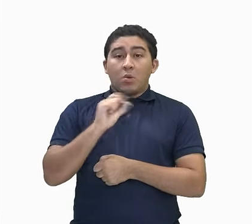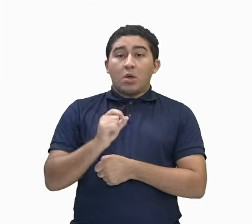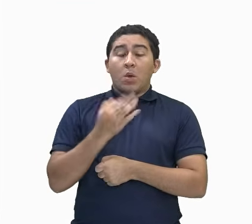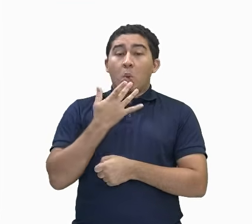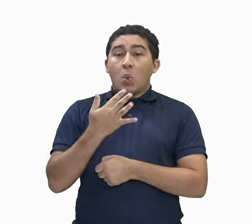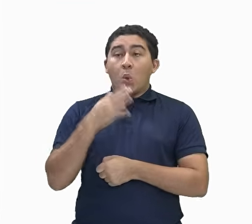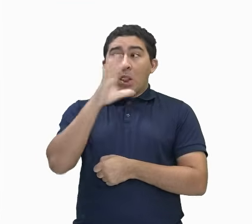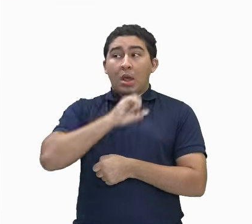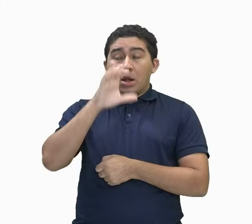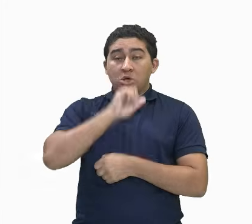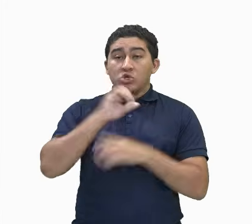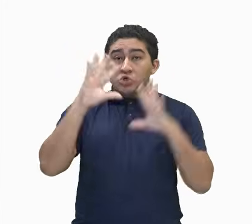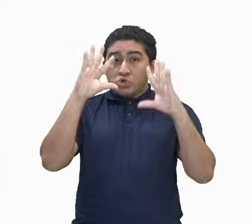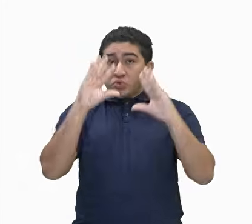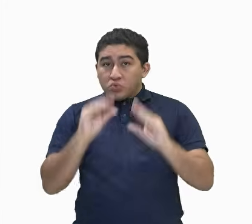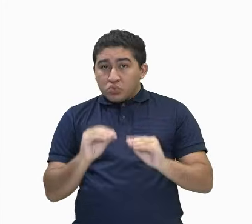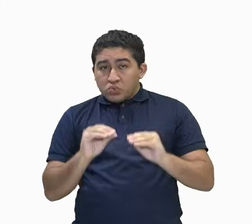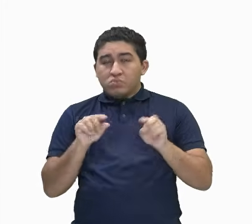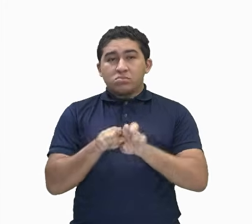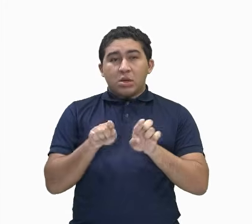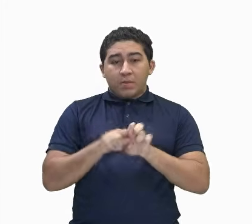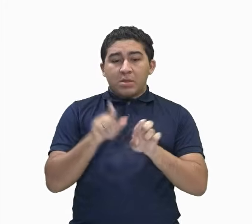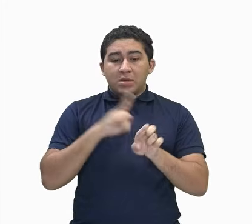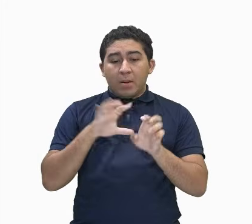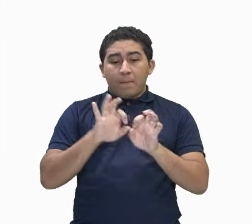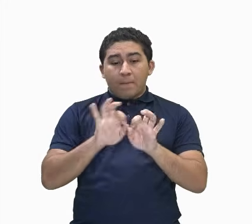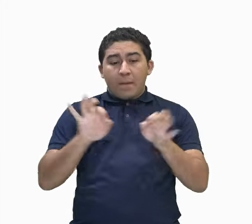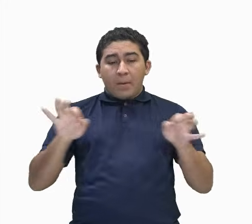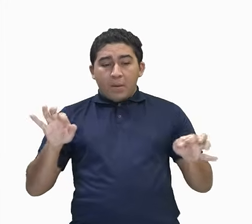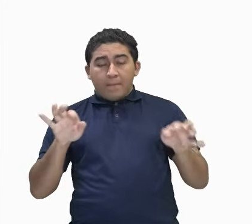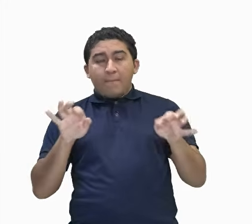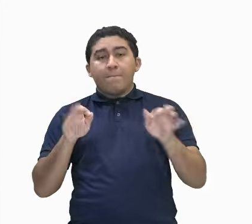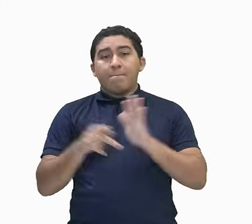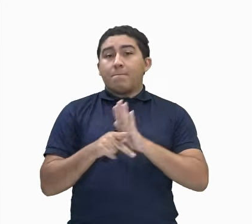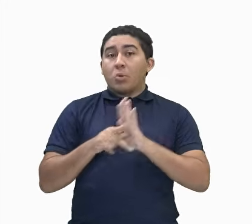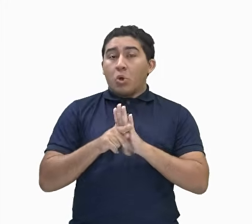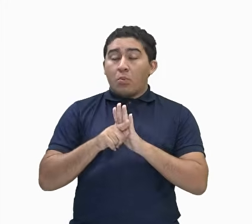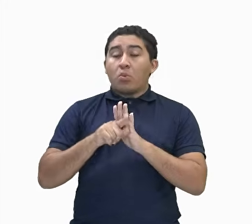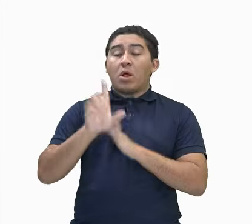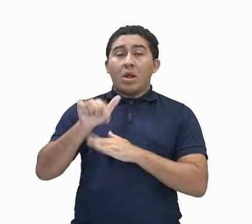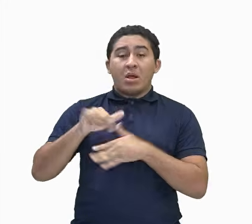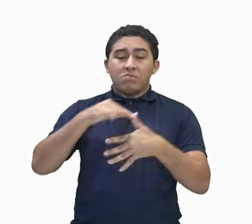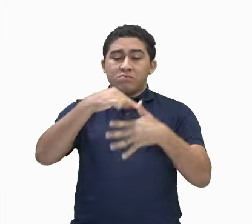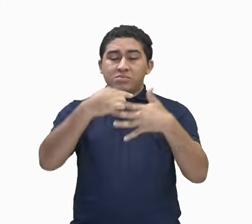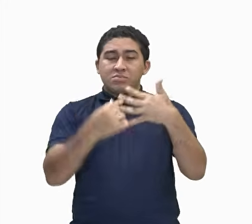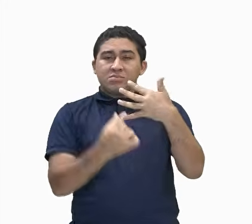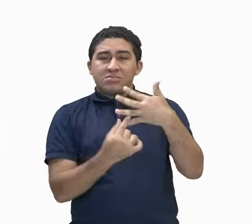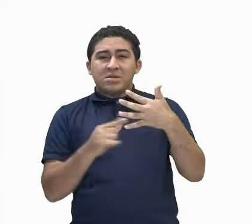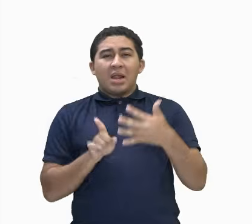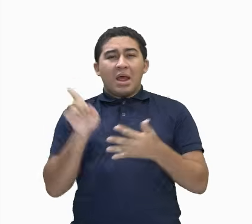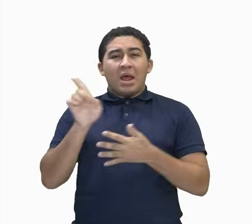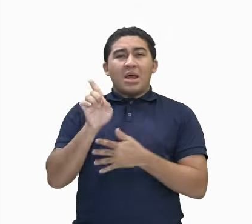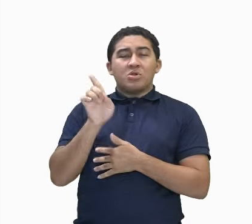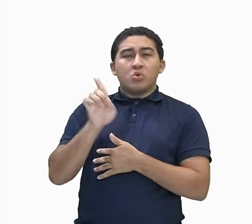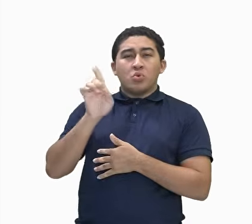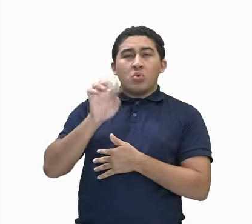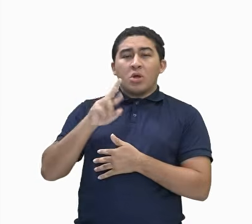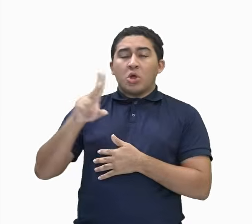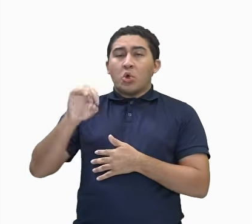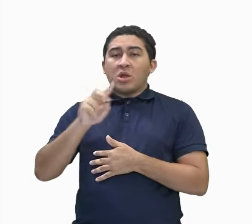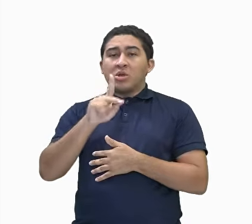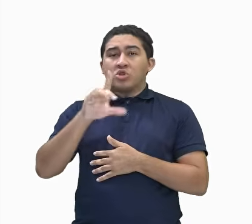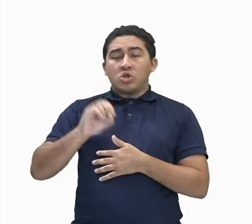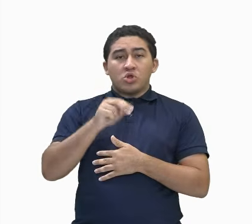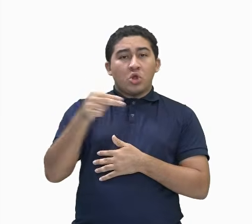mais escuro, vai se estender aí em uma faixa litorânea desde o estado do Rio Grande do Norte até o sul da